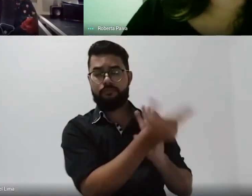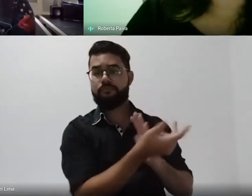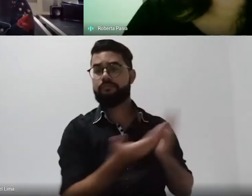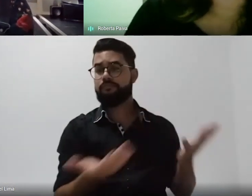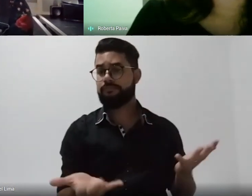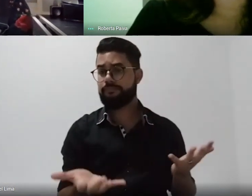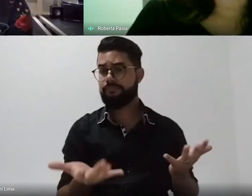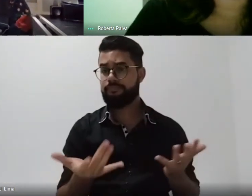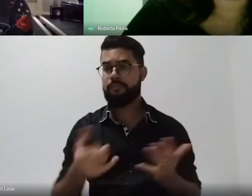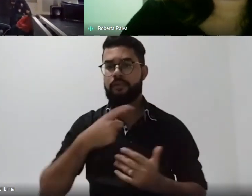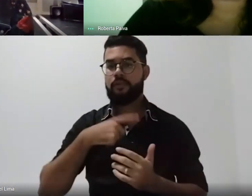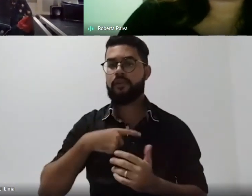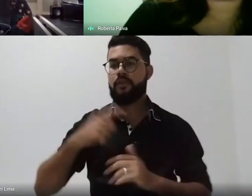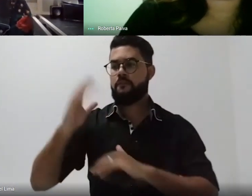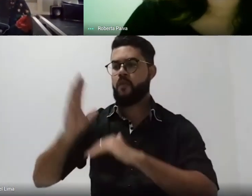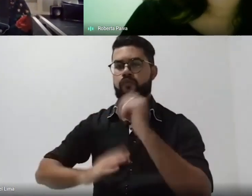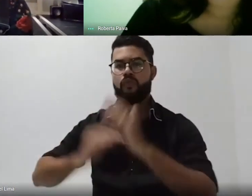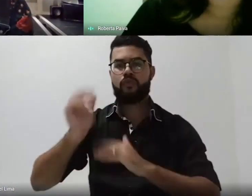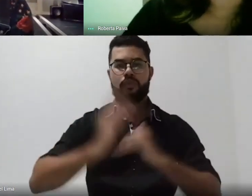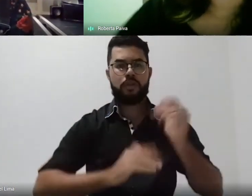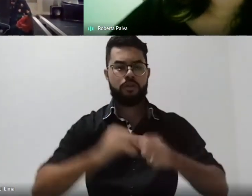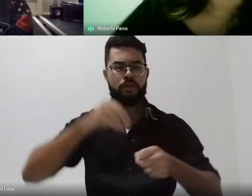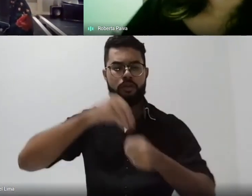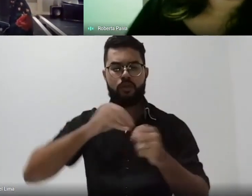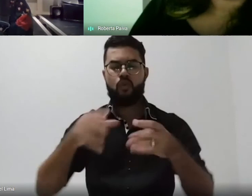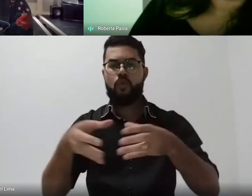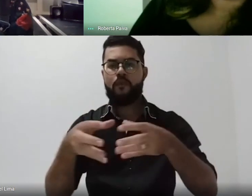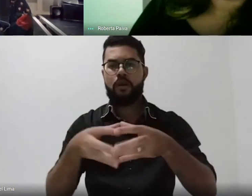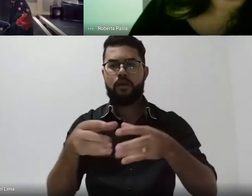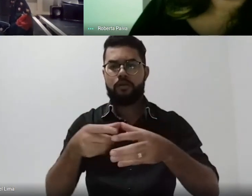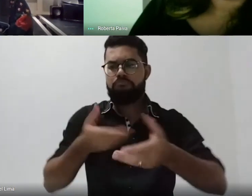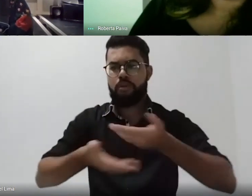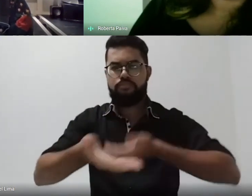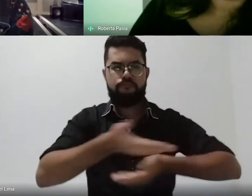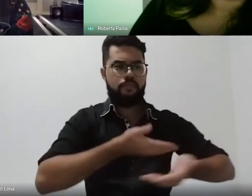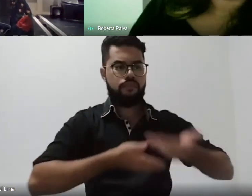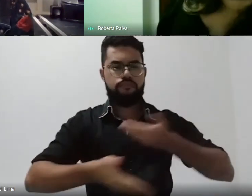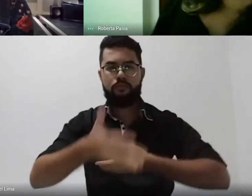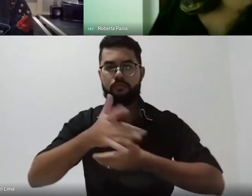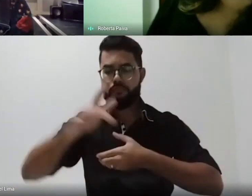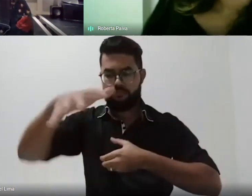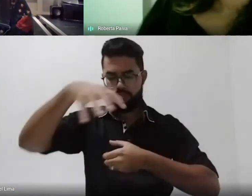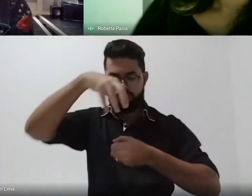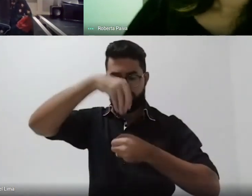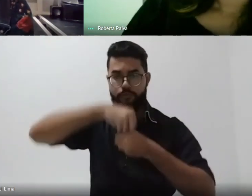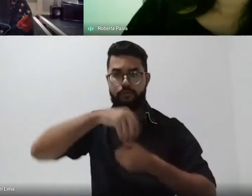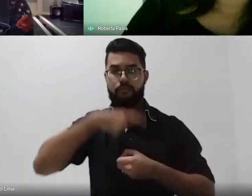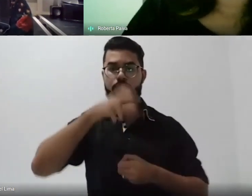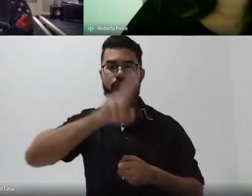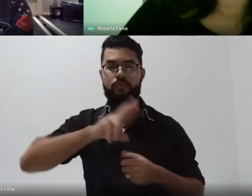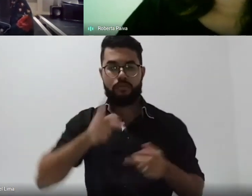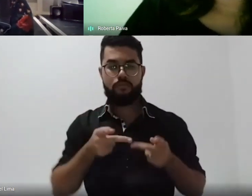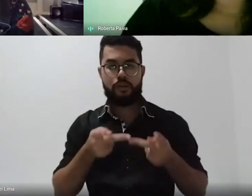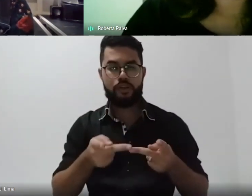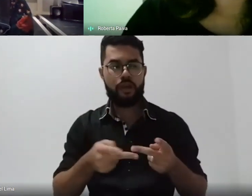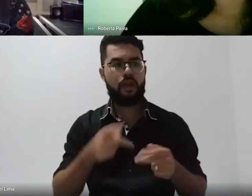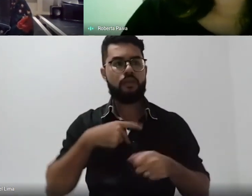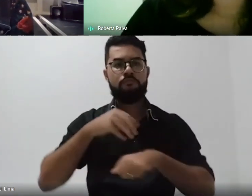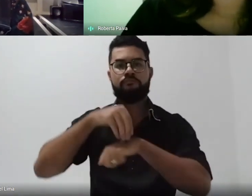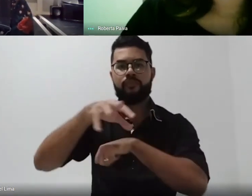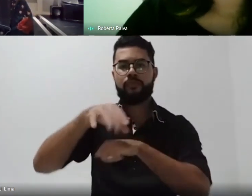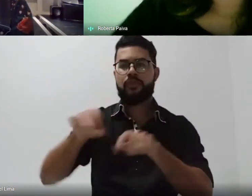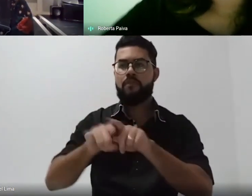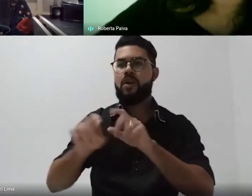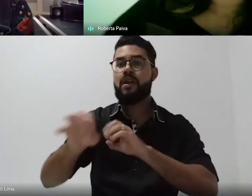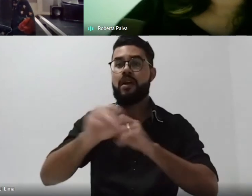aí das comunidades que a gente visitou, a gente não incorporou, até mesmo depois da sala de aula, quantas coisas os nossos alunos